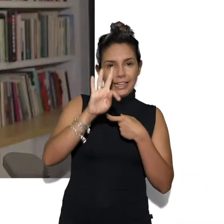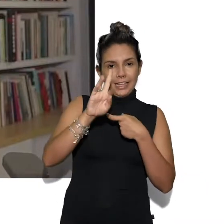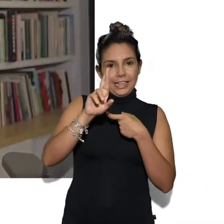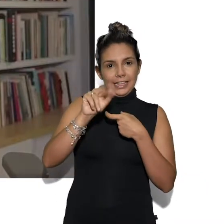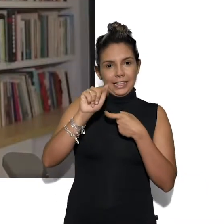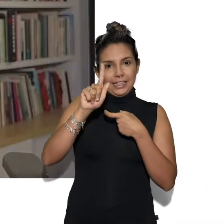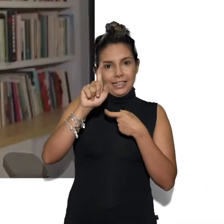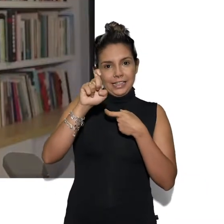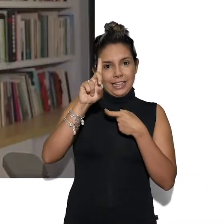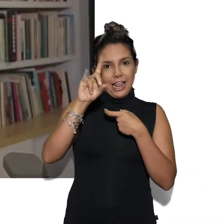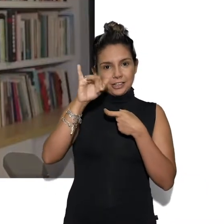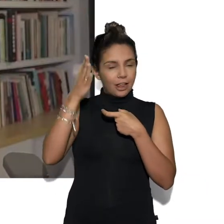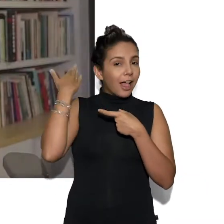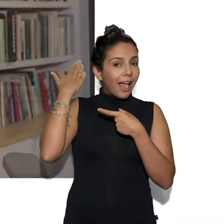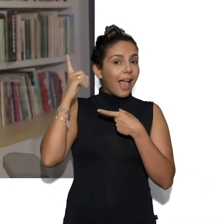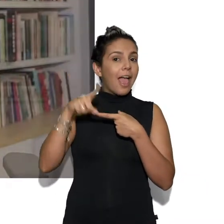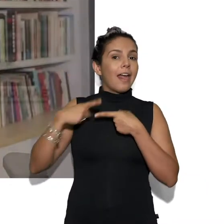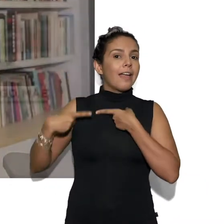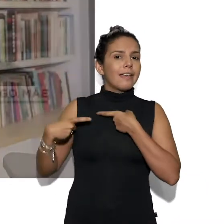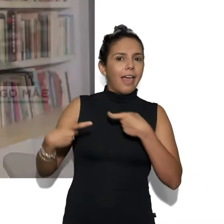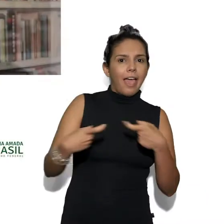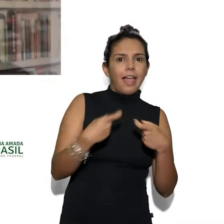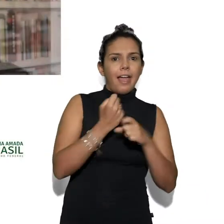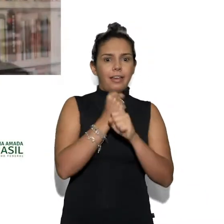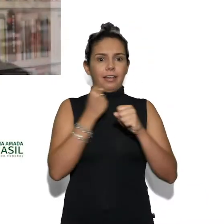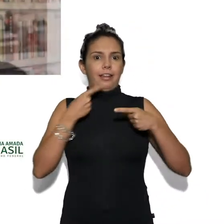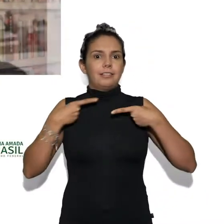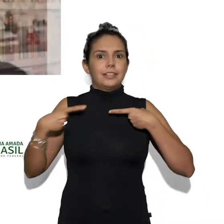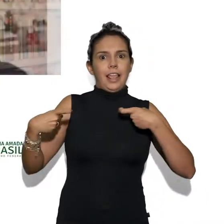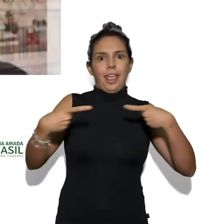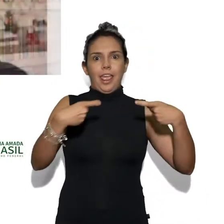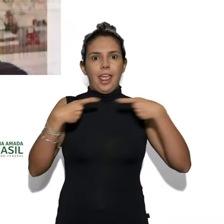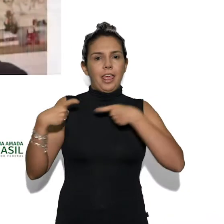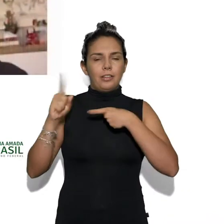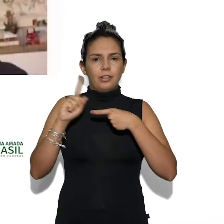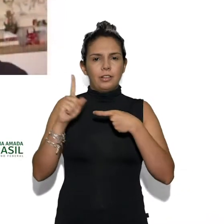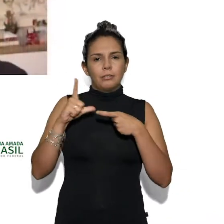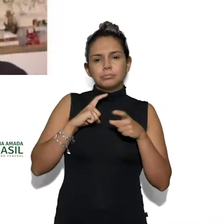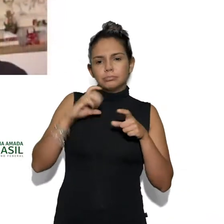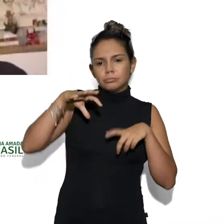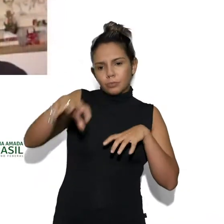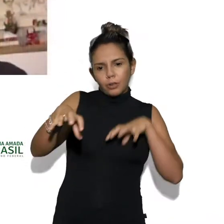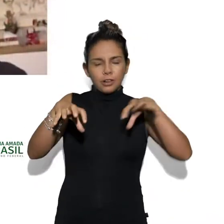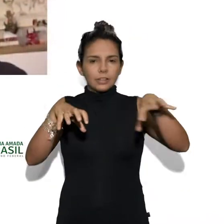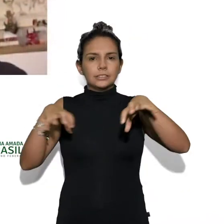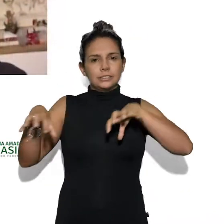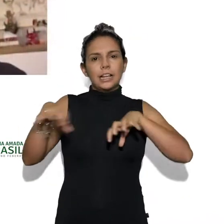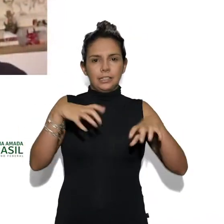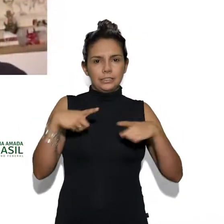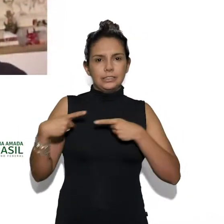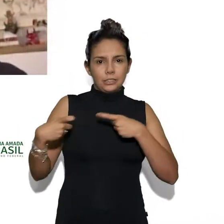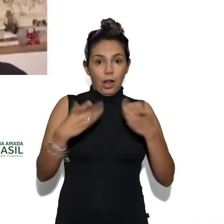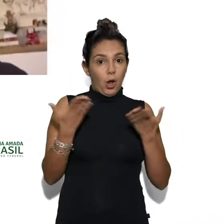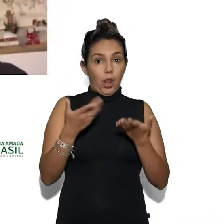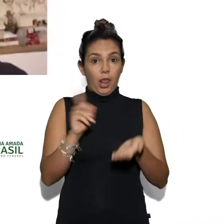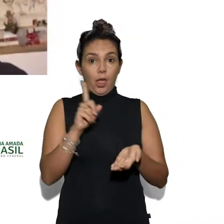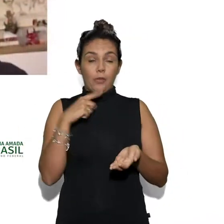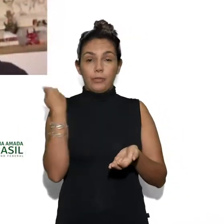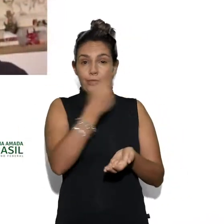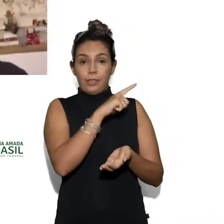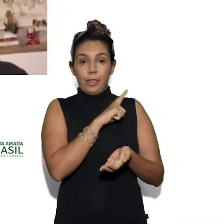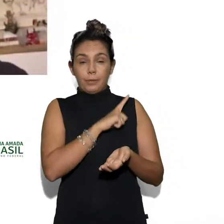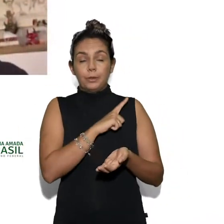guerra ali, uma guerra aqui, ou então mesmo as grandes guerras, elas não eram mundiais, eram ali localizadas. Agora não, nós